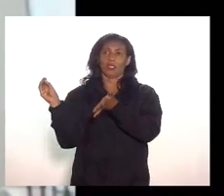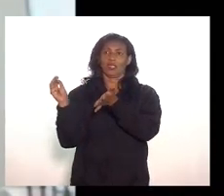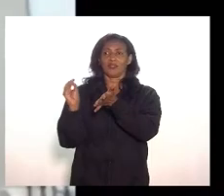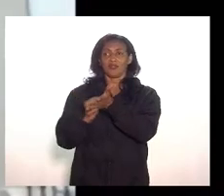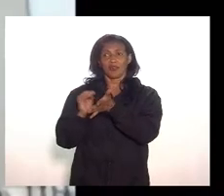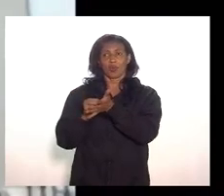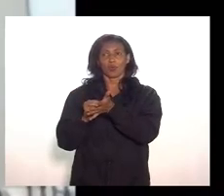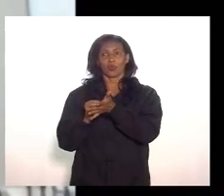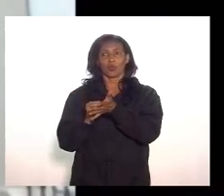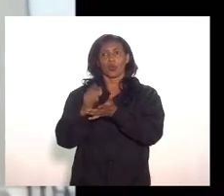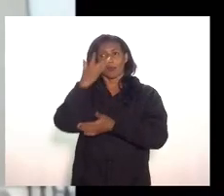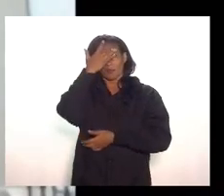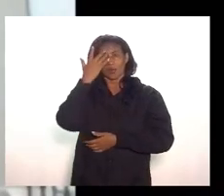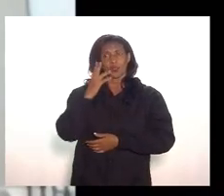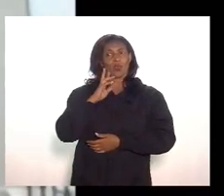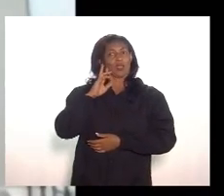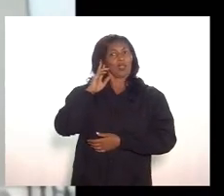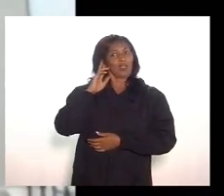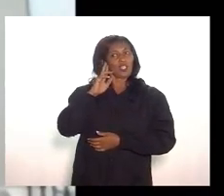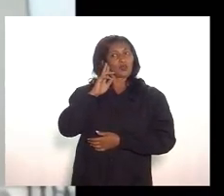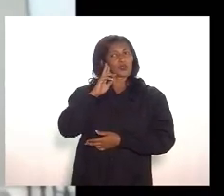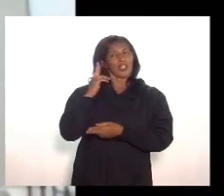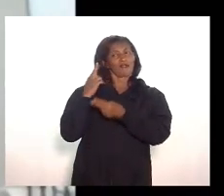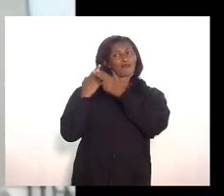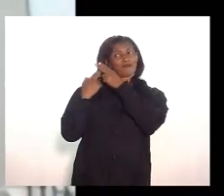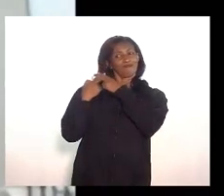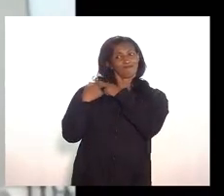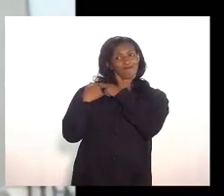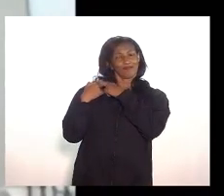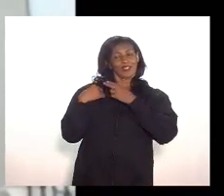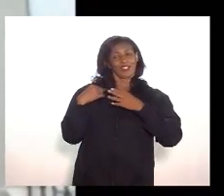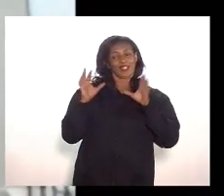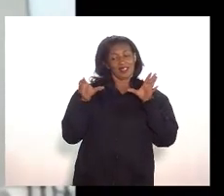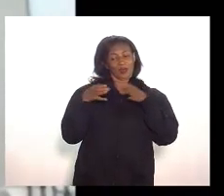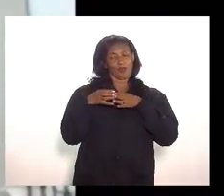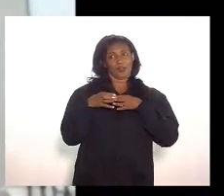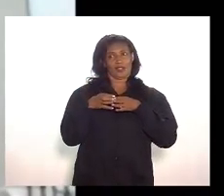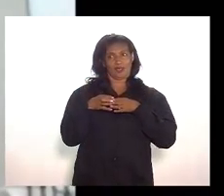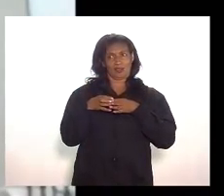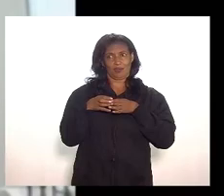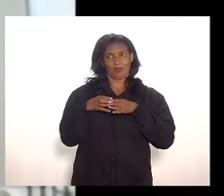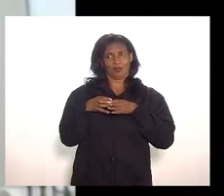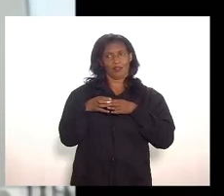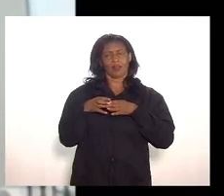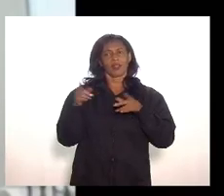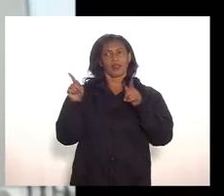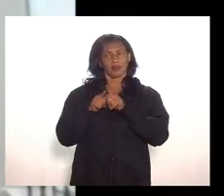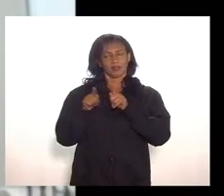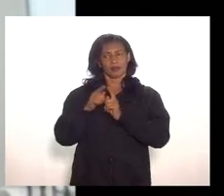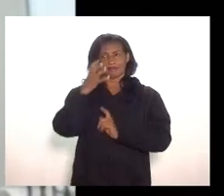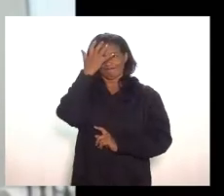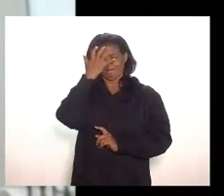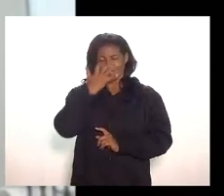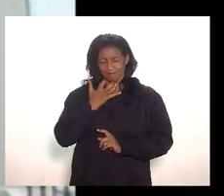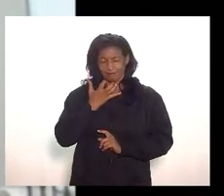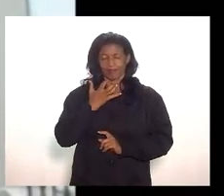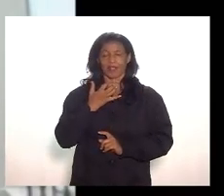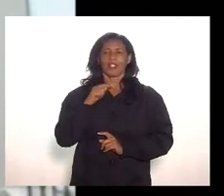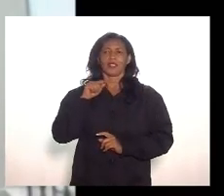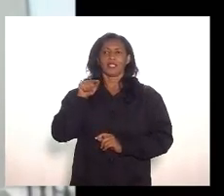como baixa em diligência, nem através de ofícios que saíram das comissões. E é grave porque essa mesma questão está sendo requisitada